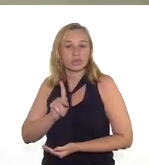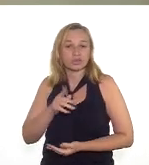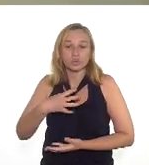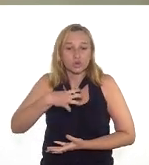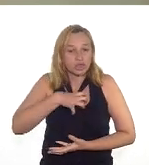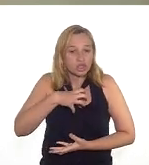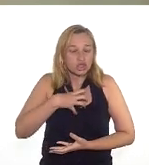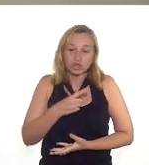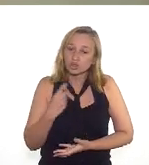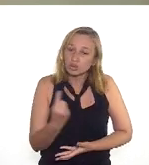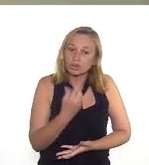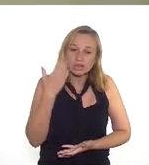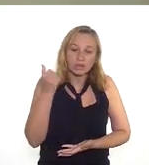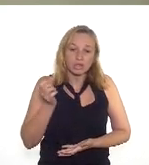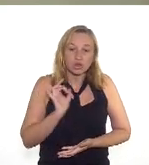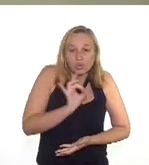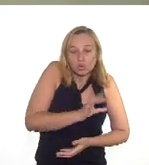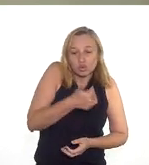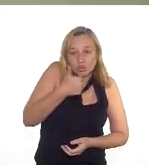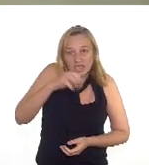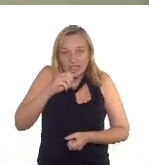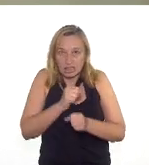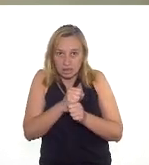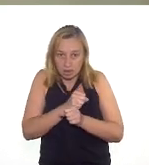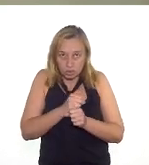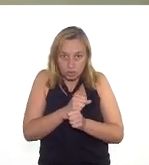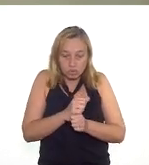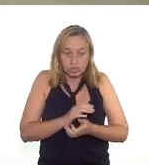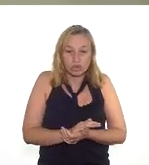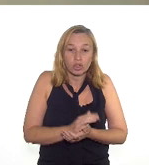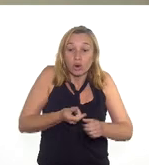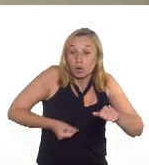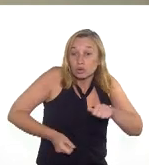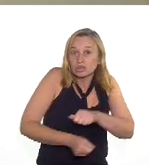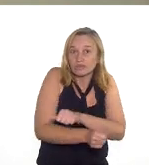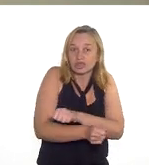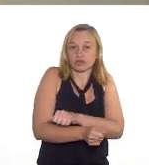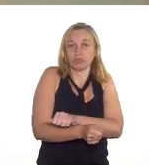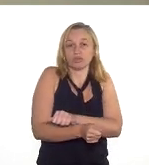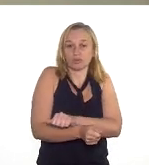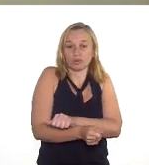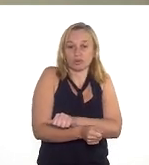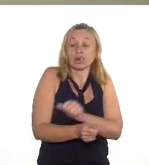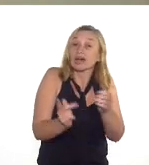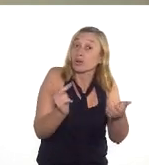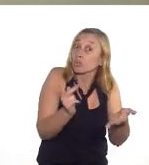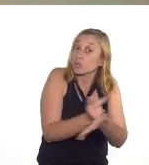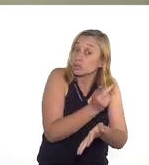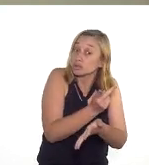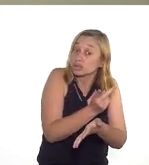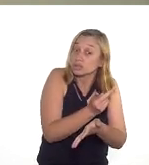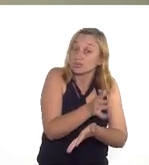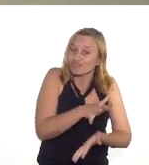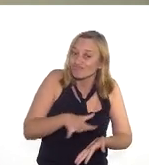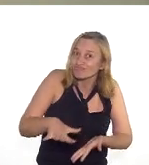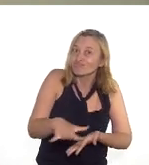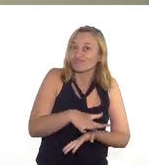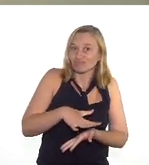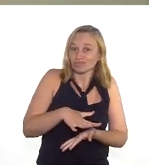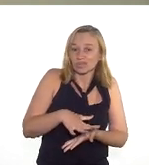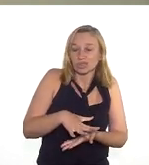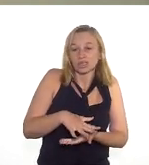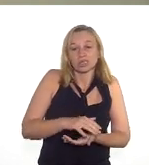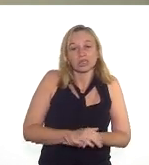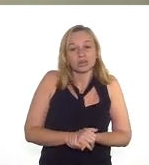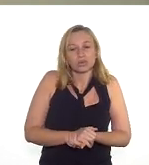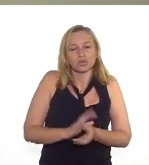gente saber, nos últimos 10 anos, né, os investimentos que aconteceram por campo,